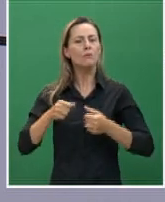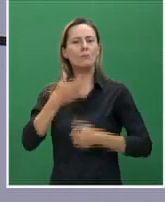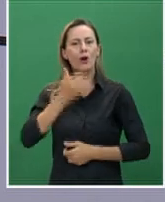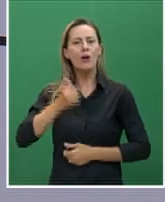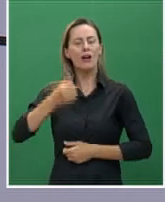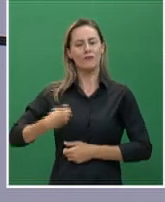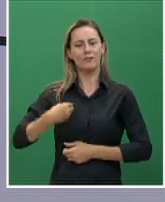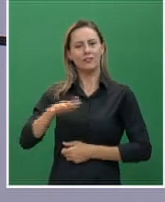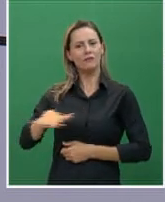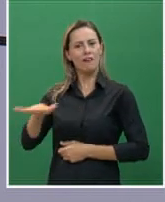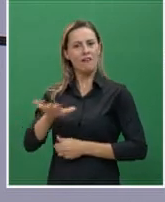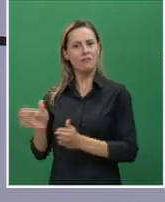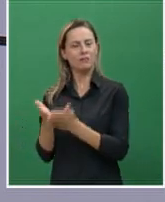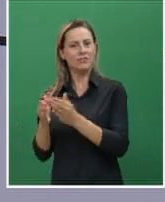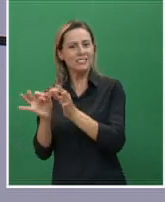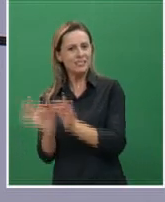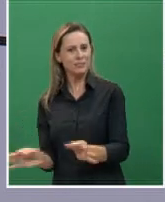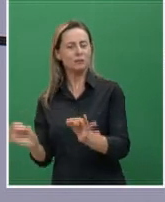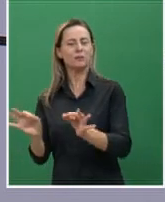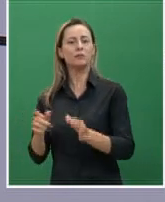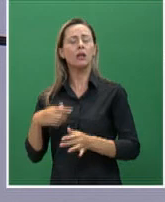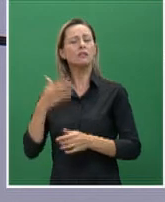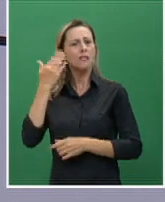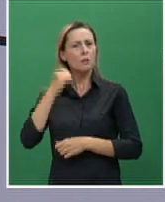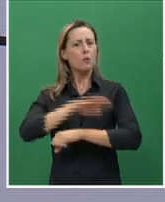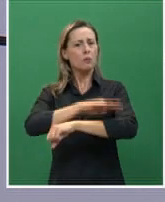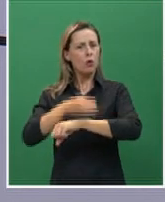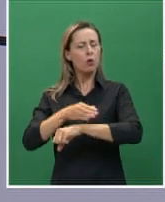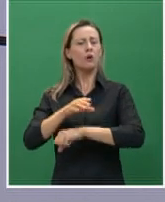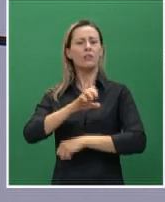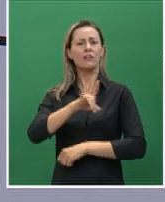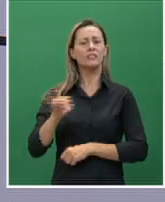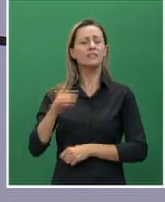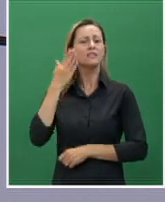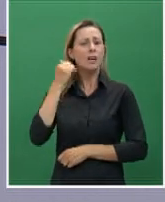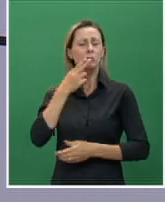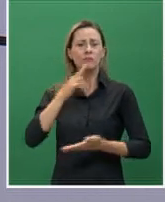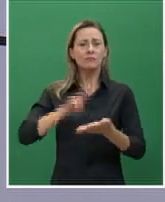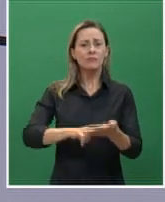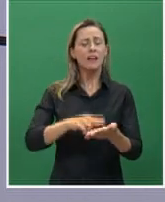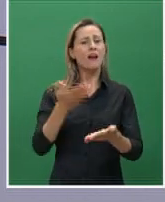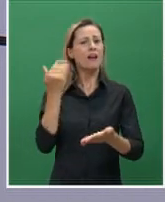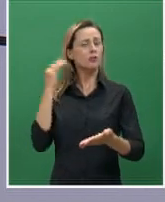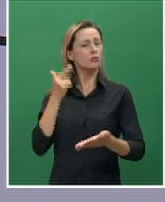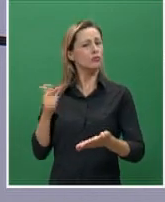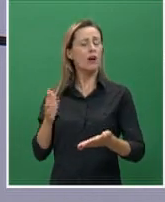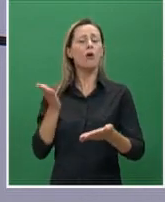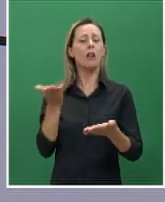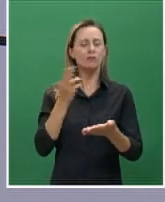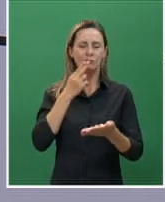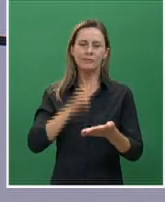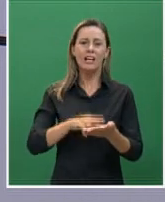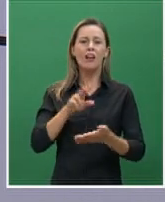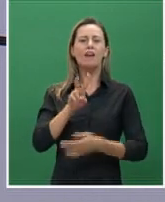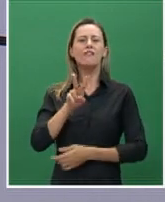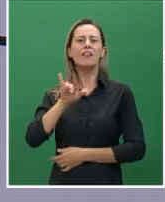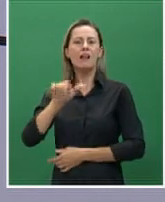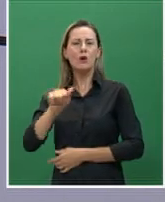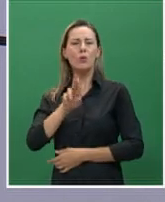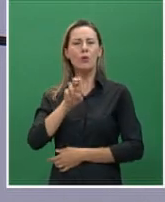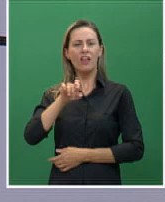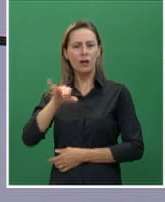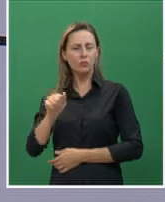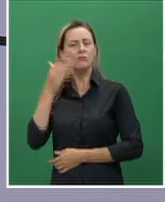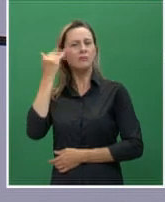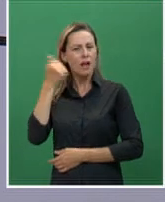que mora hoje no Morro da dona Edith e sabe que tem o endereço e recebe correspondência na sua casa que mora na Vila União sabe que